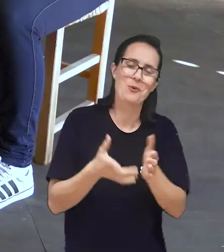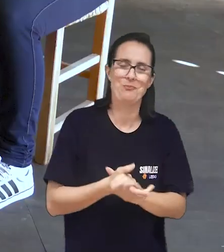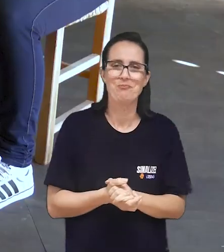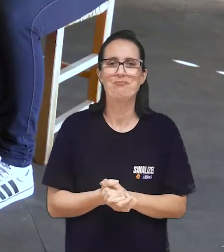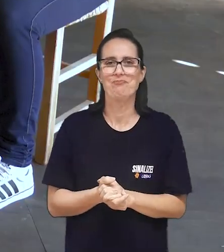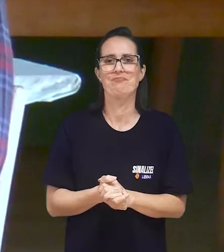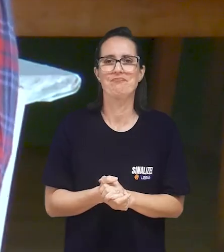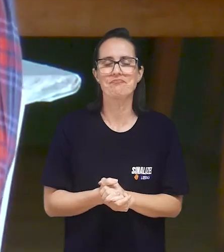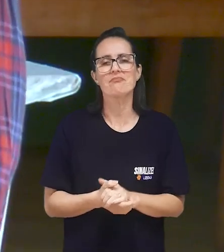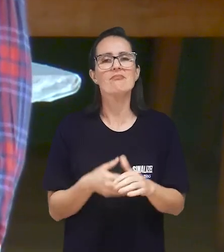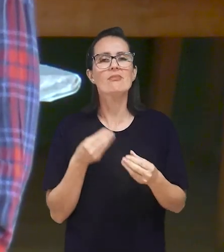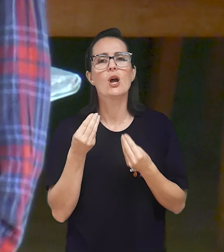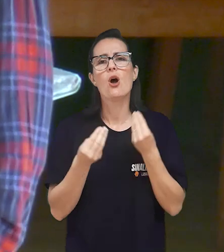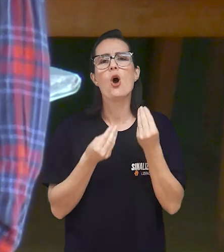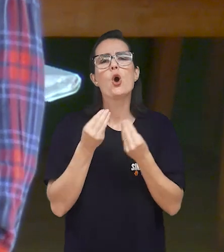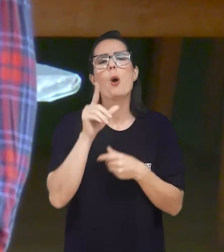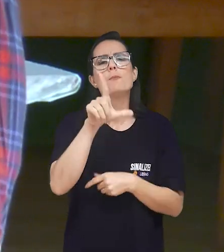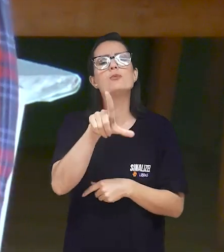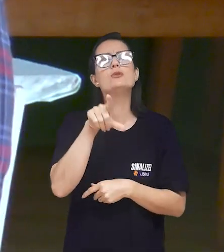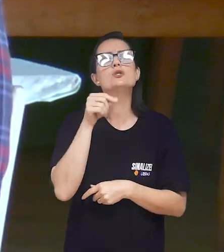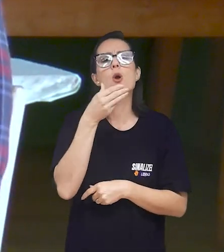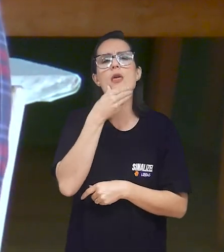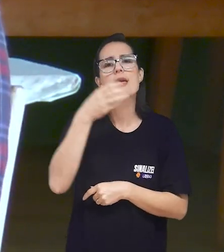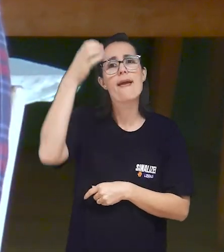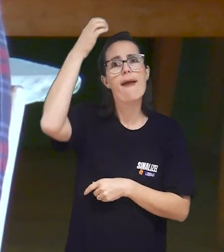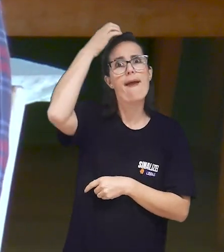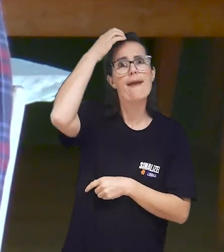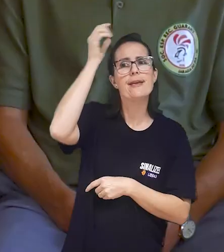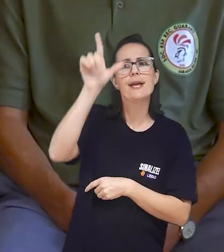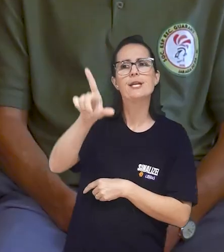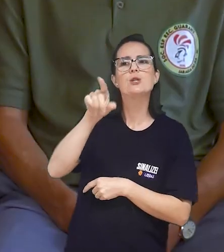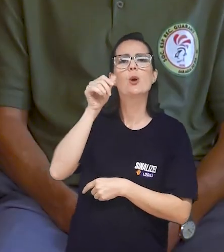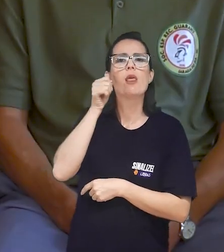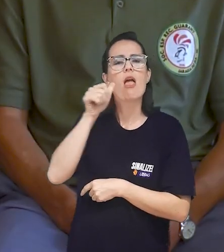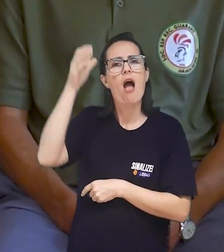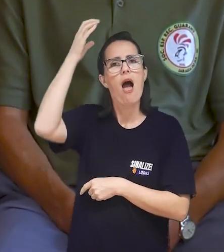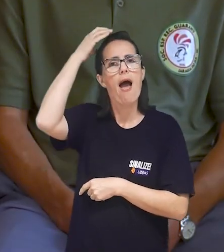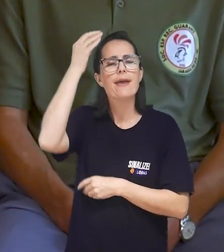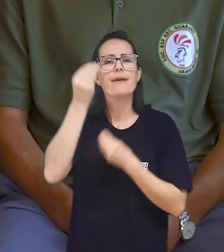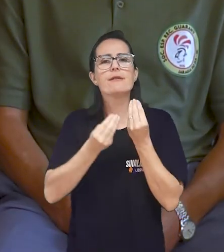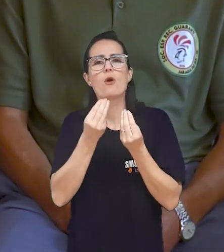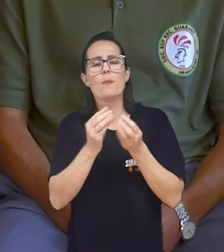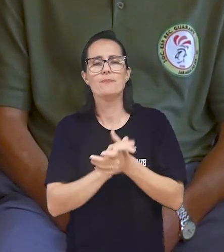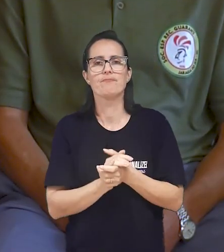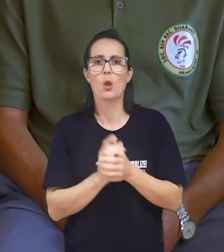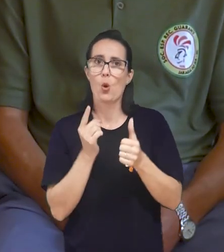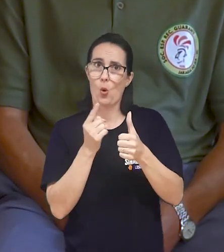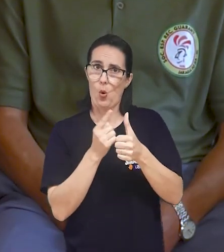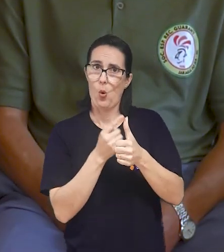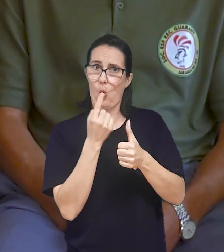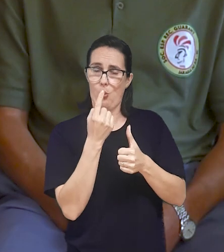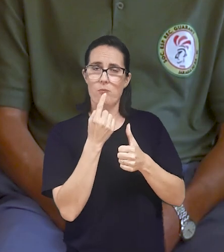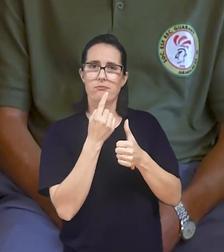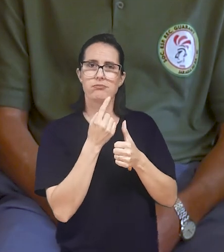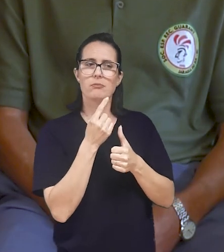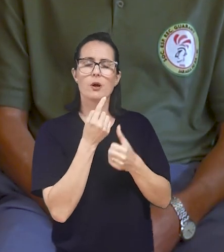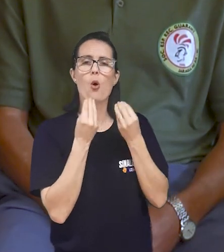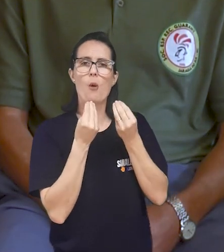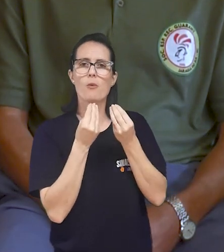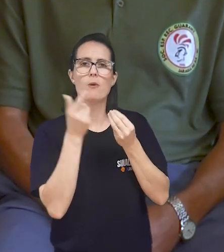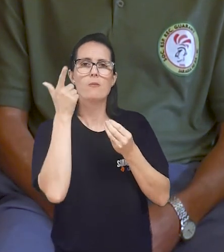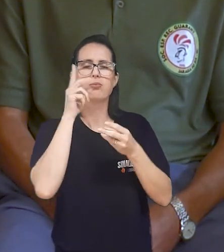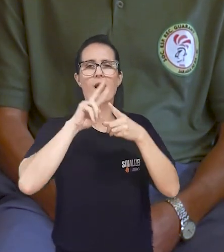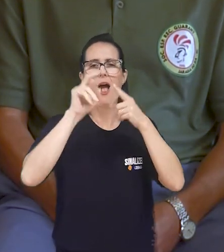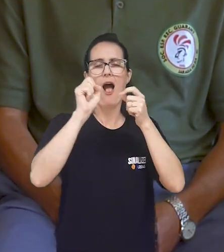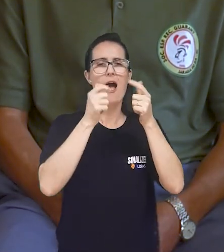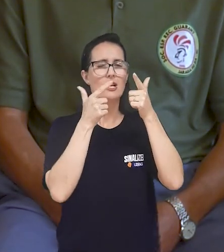assim, né? E como é que os reis e rainhas são escolhidos? Hoje nas nossas festas uma é através do tiro e a